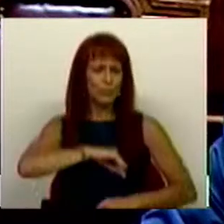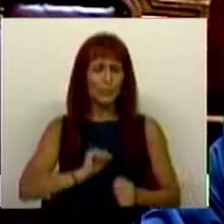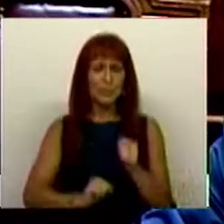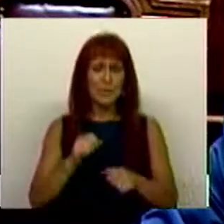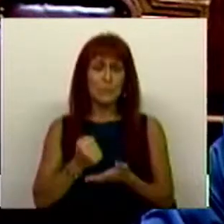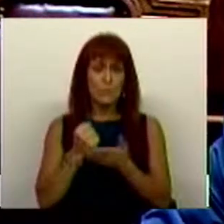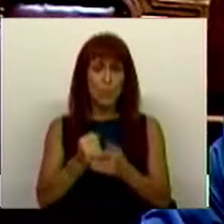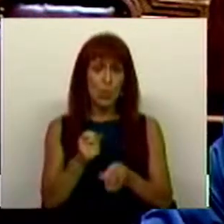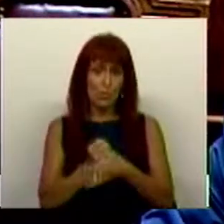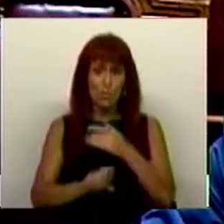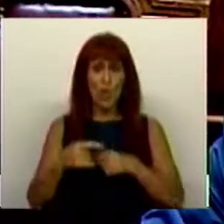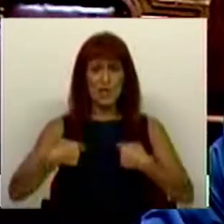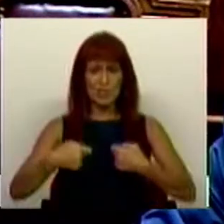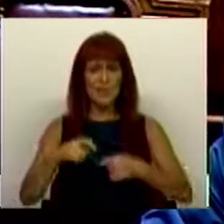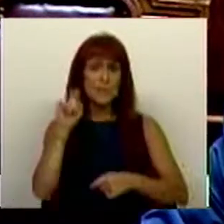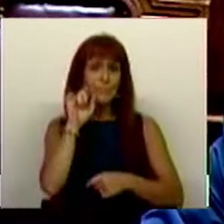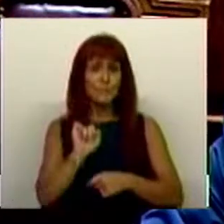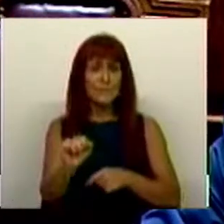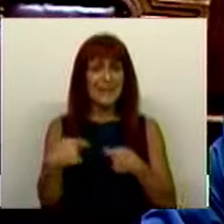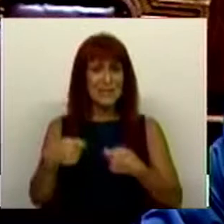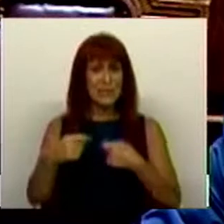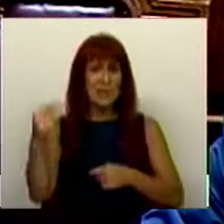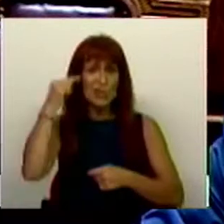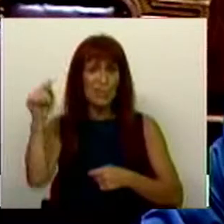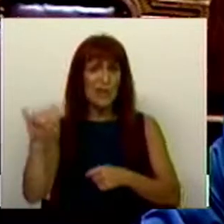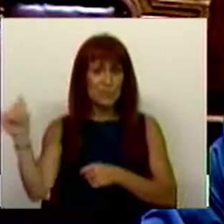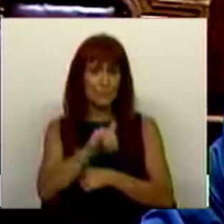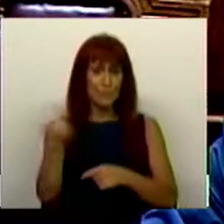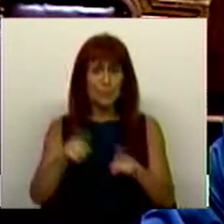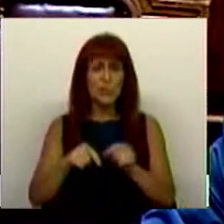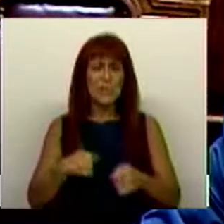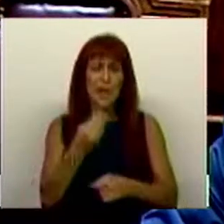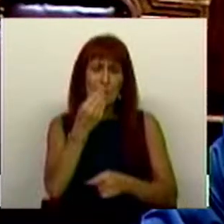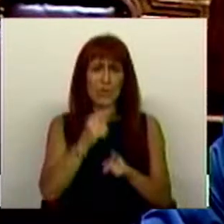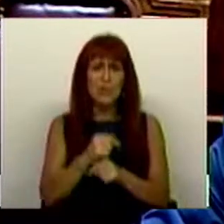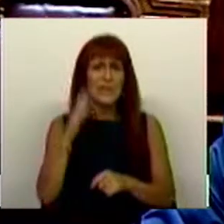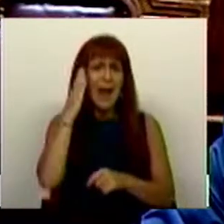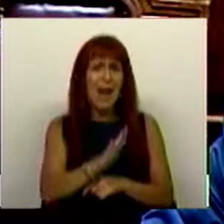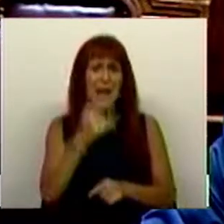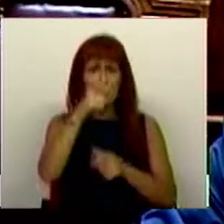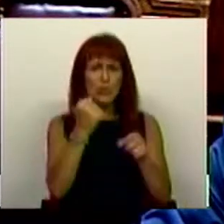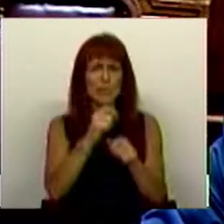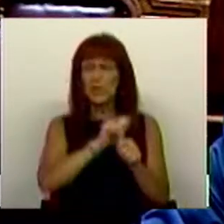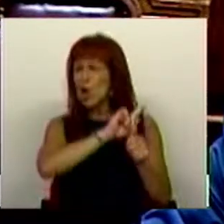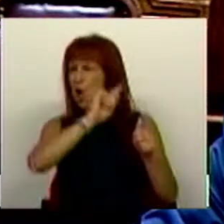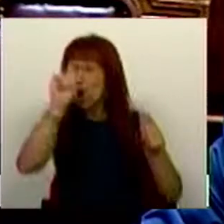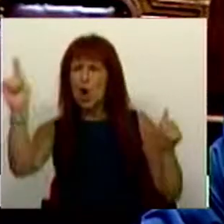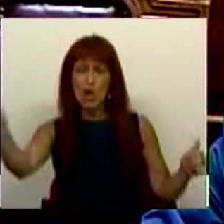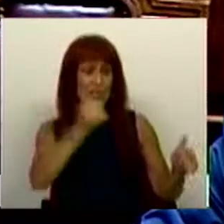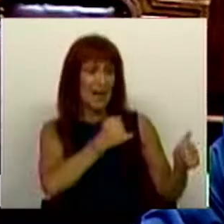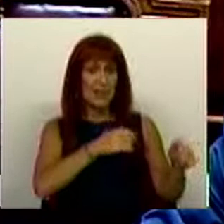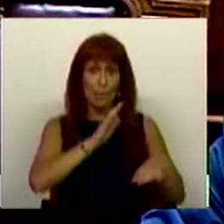e abonos ou reembolsos de despesas para cobrir as despesas de viagem, de alimentação e de alojamento para os trabalhadores longe do seu domicílio